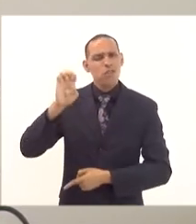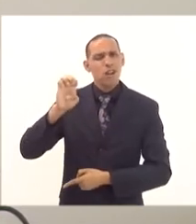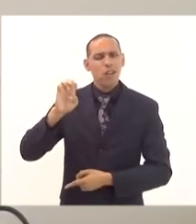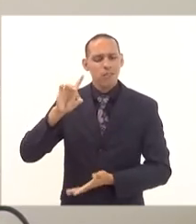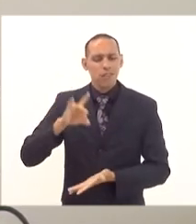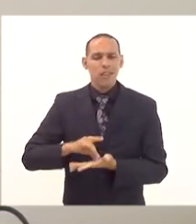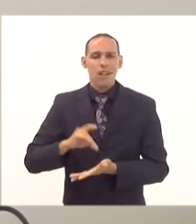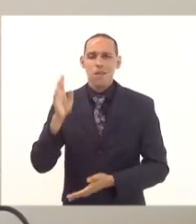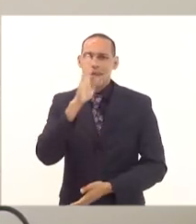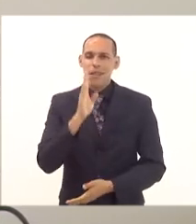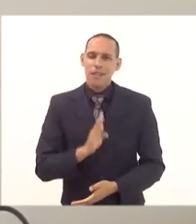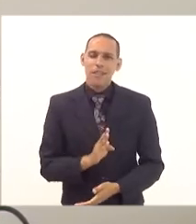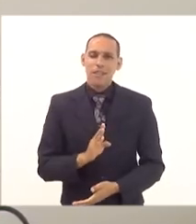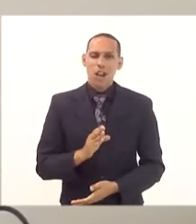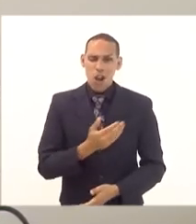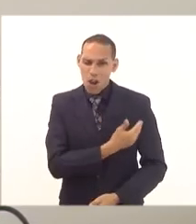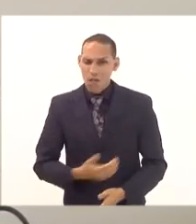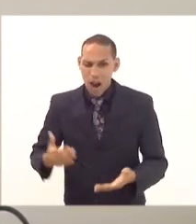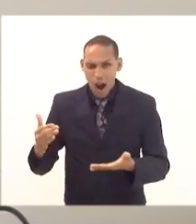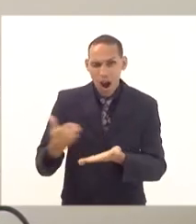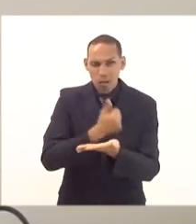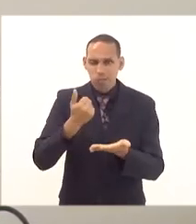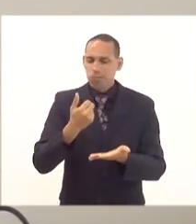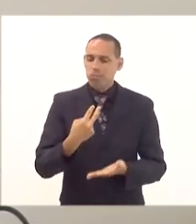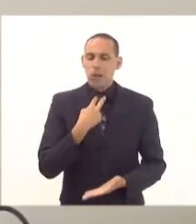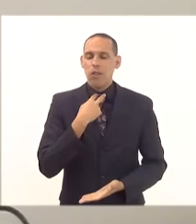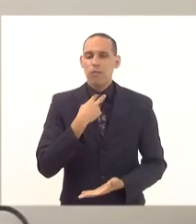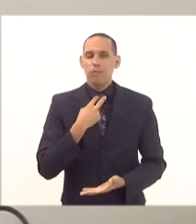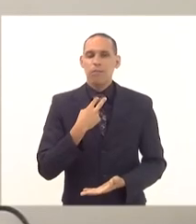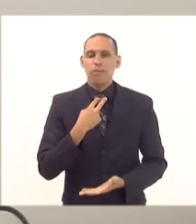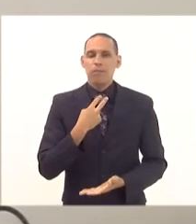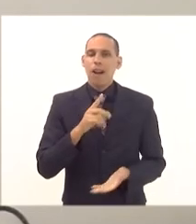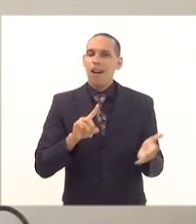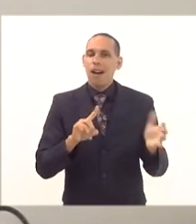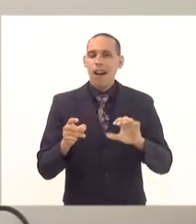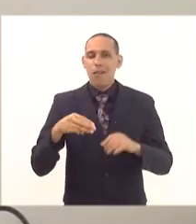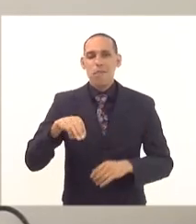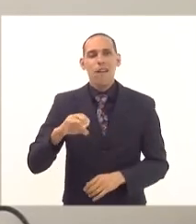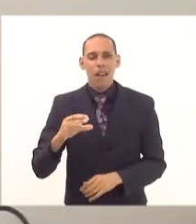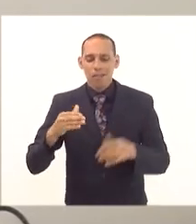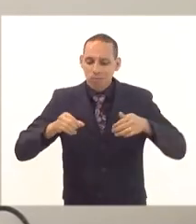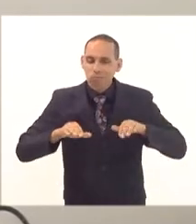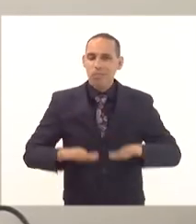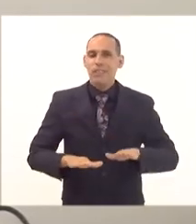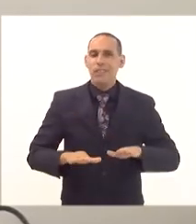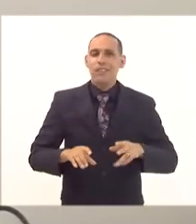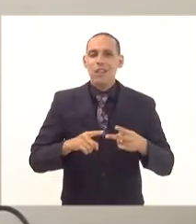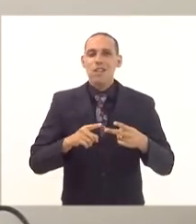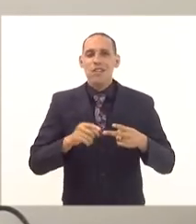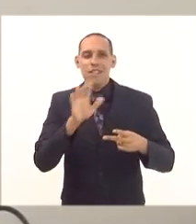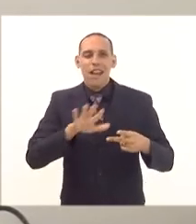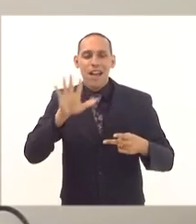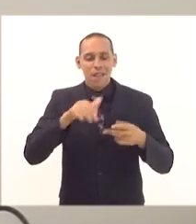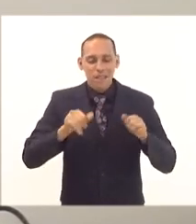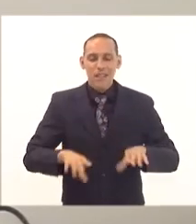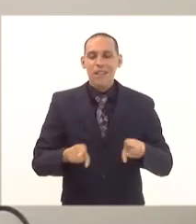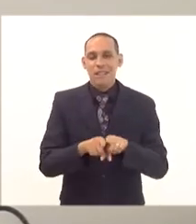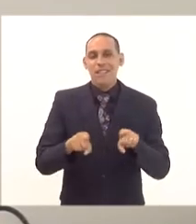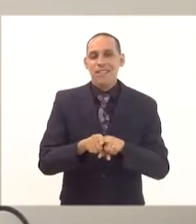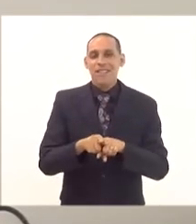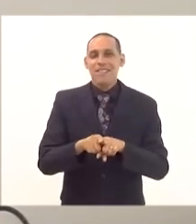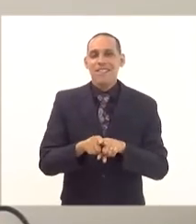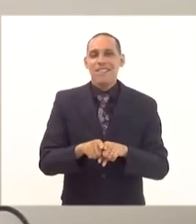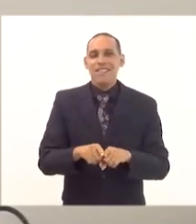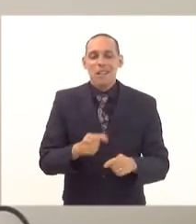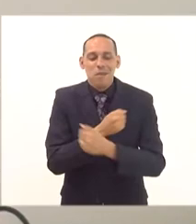e que o governo não pode se apossar dela a rádio MEC fica a Rádio Nacional fica um abraço para vocês e